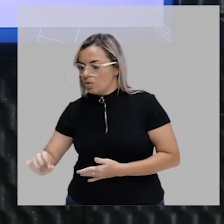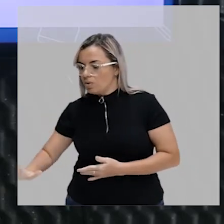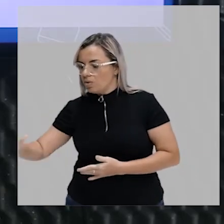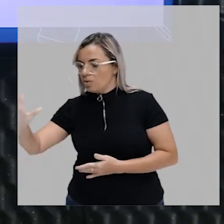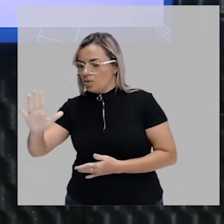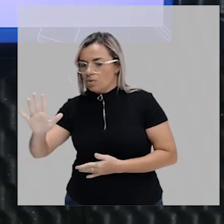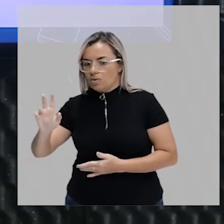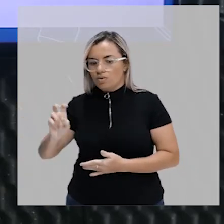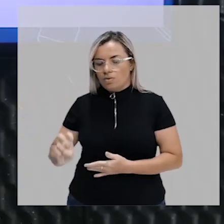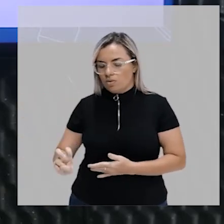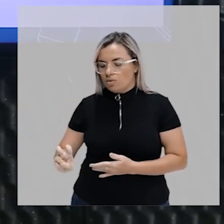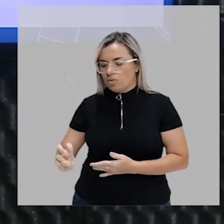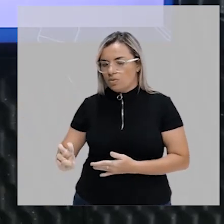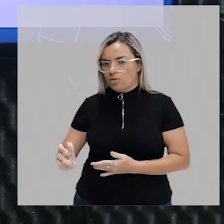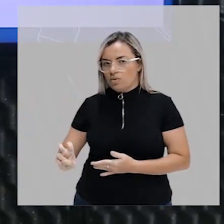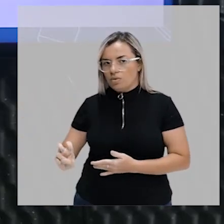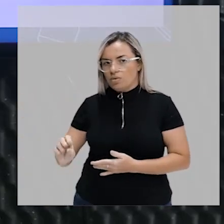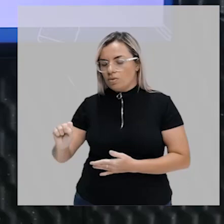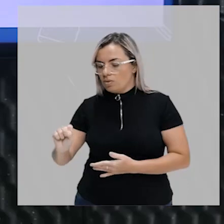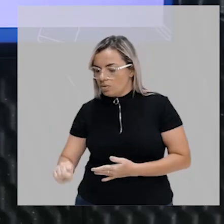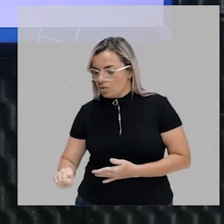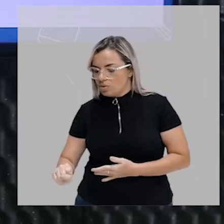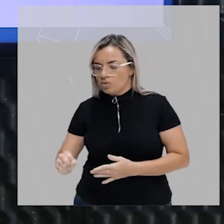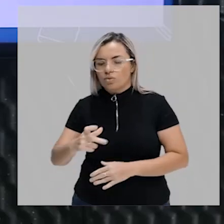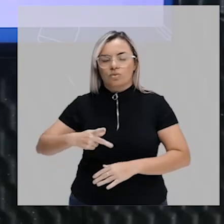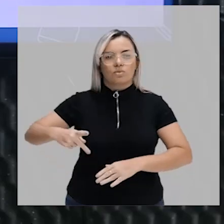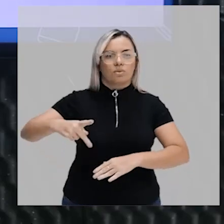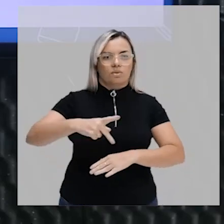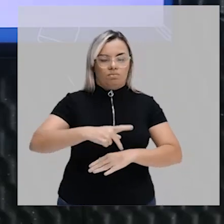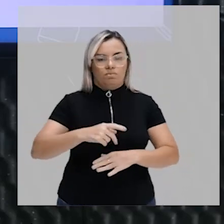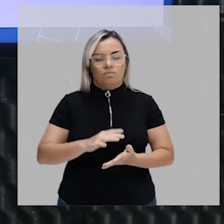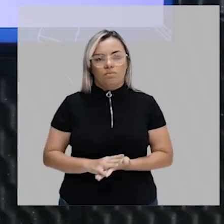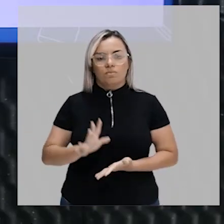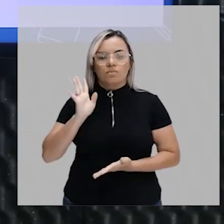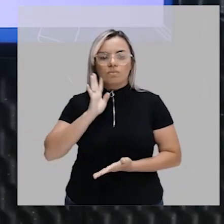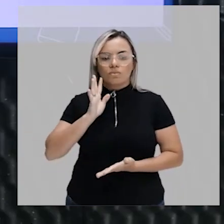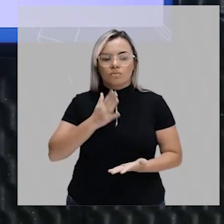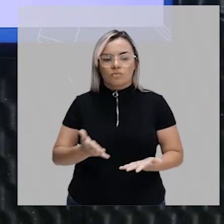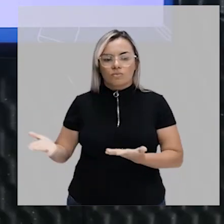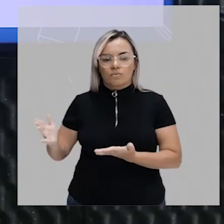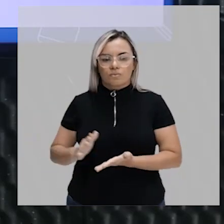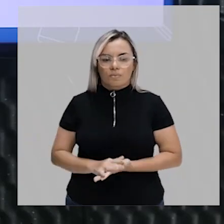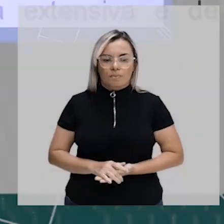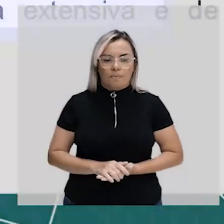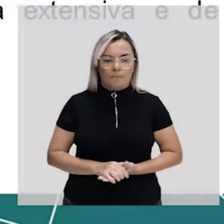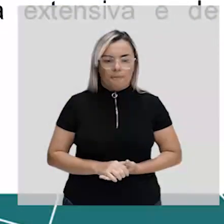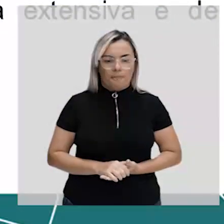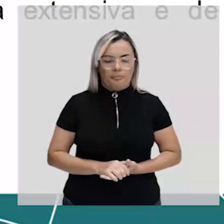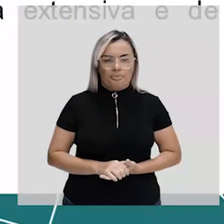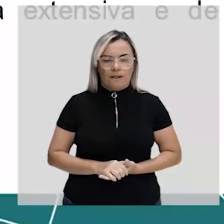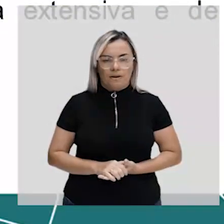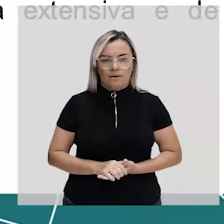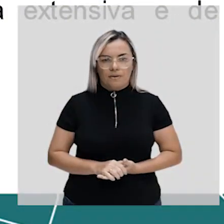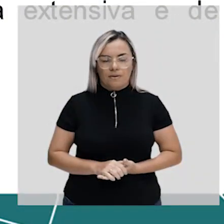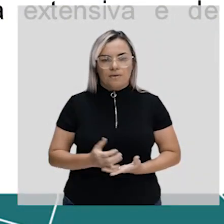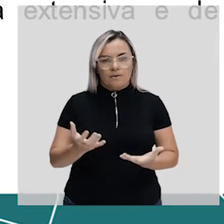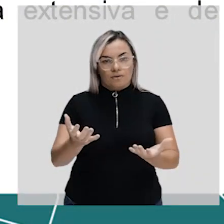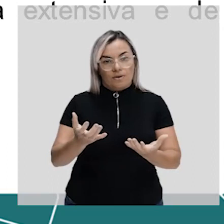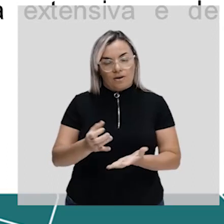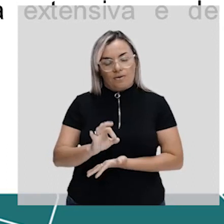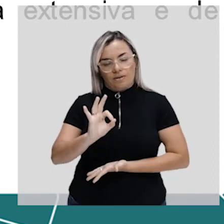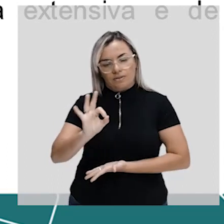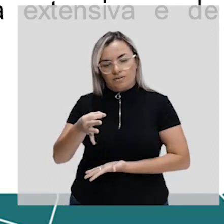e o 5 a região sul do nosso país. Bacana? Então, bora para a questão agora. Eu quero a correta, não